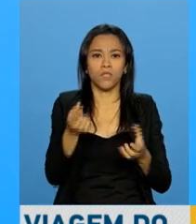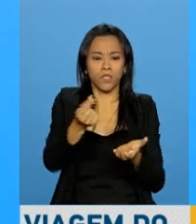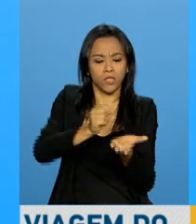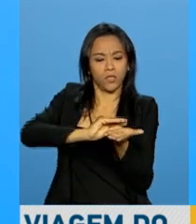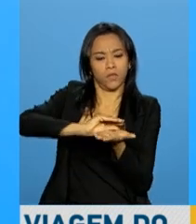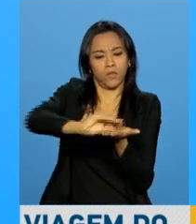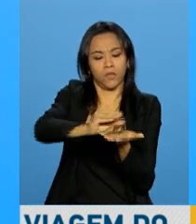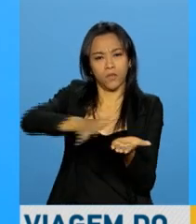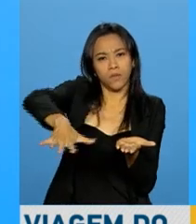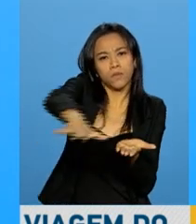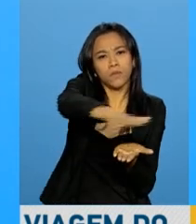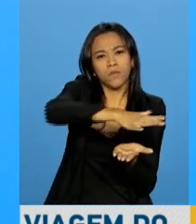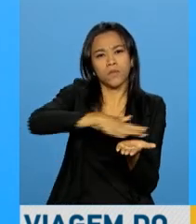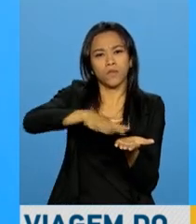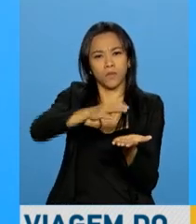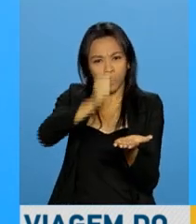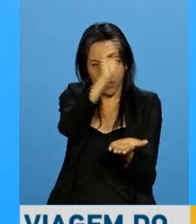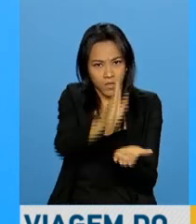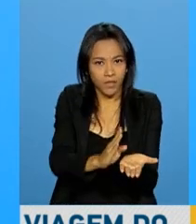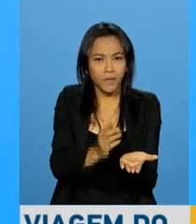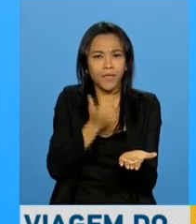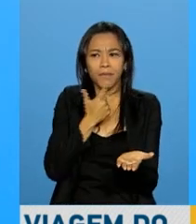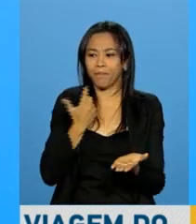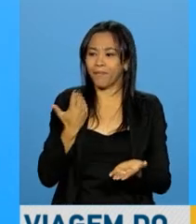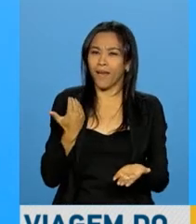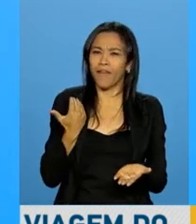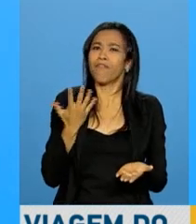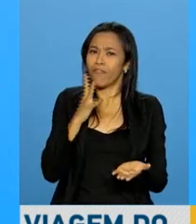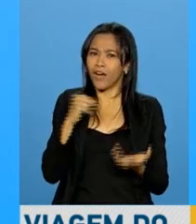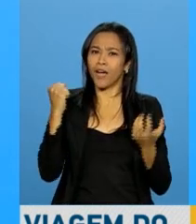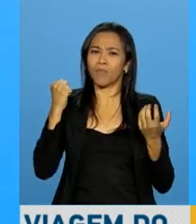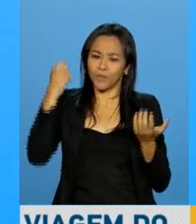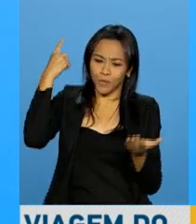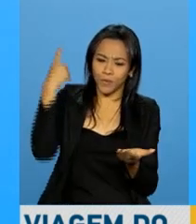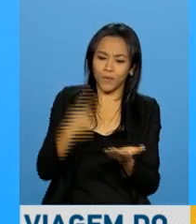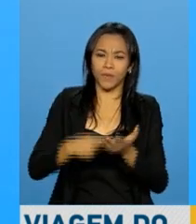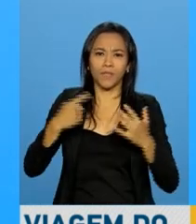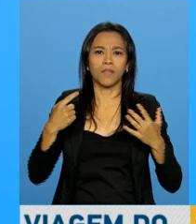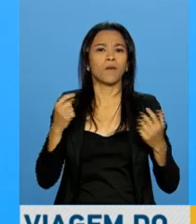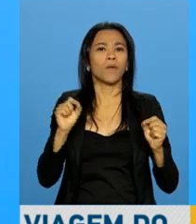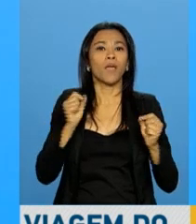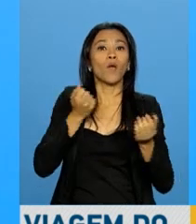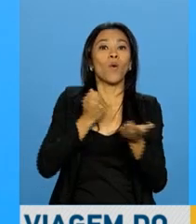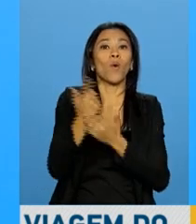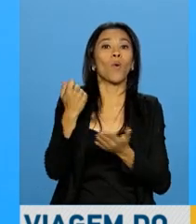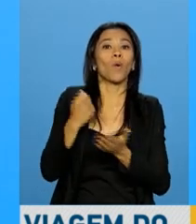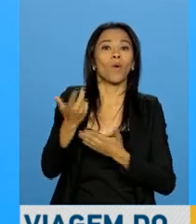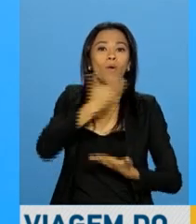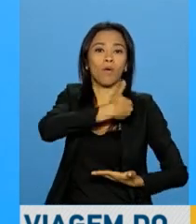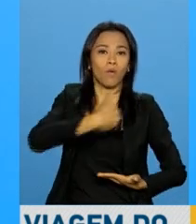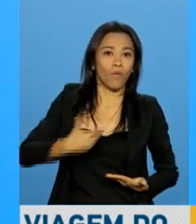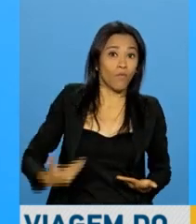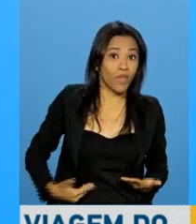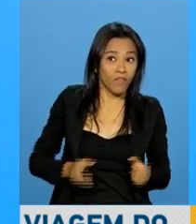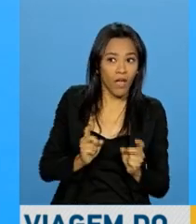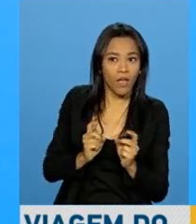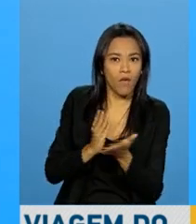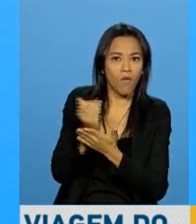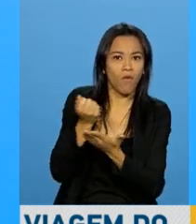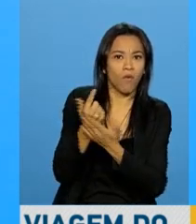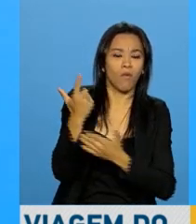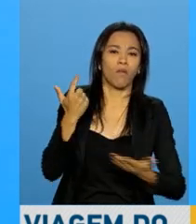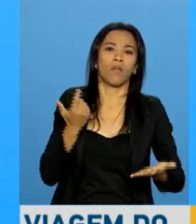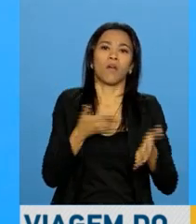investimentos e, em breve, celebraremos acordo sobre compras governamentais. Na frente